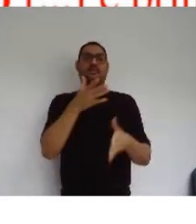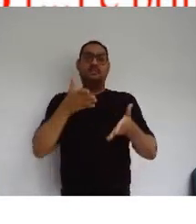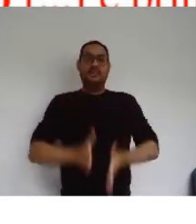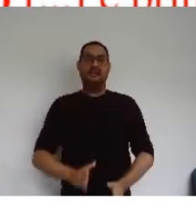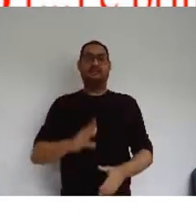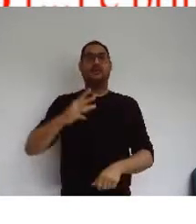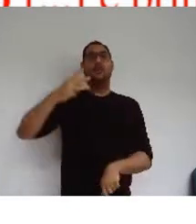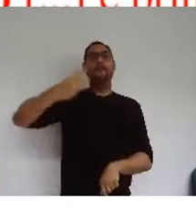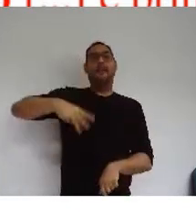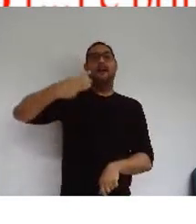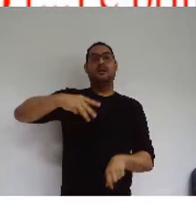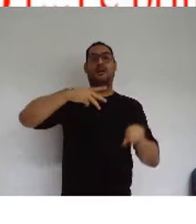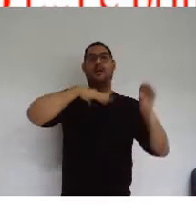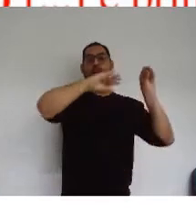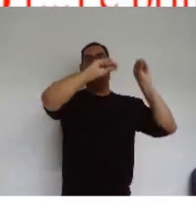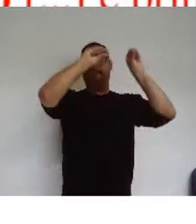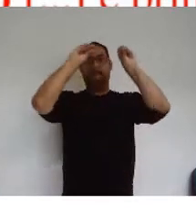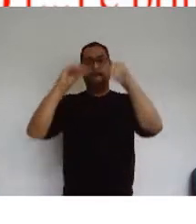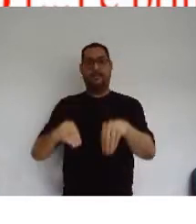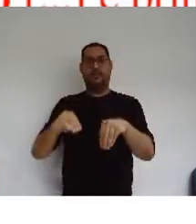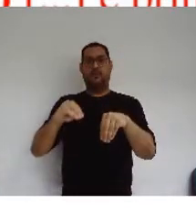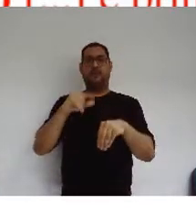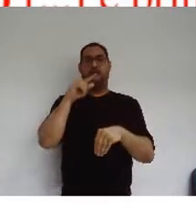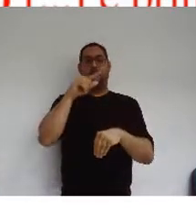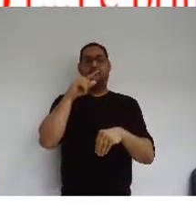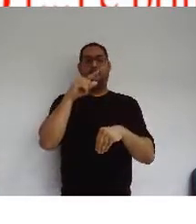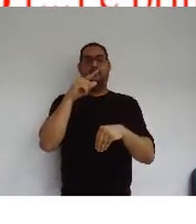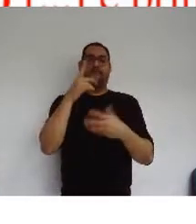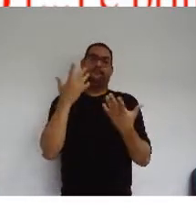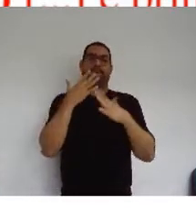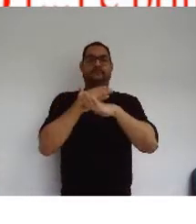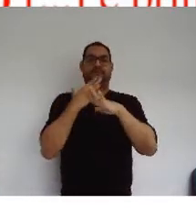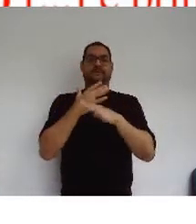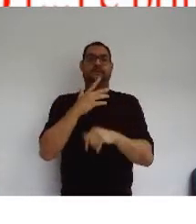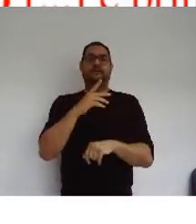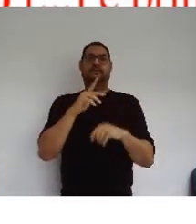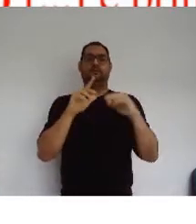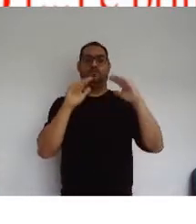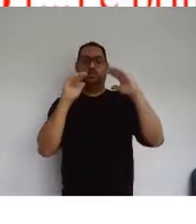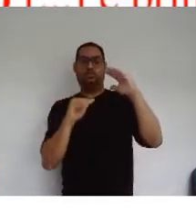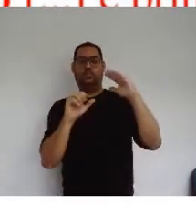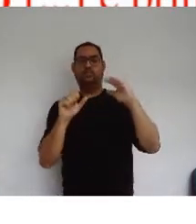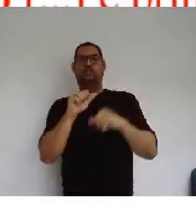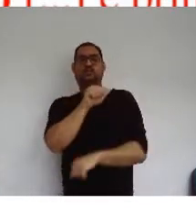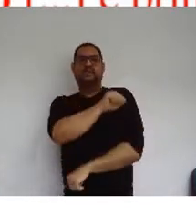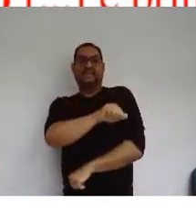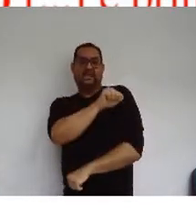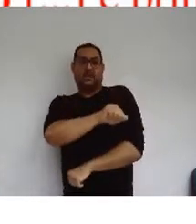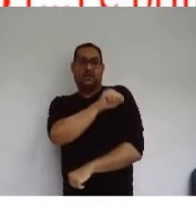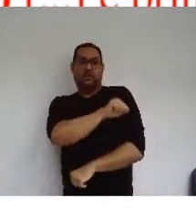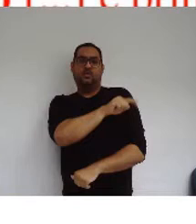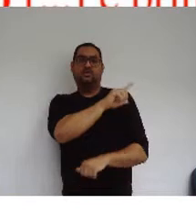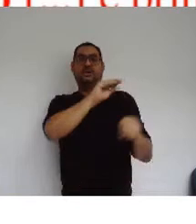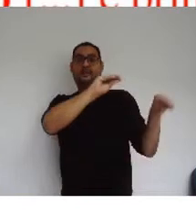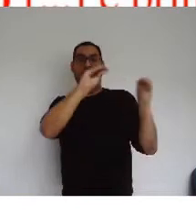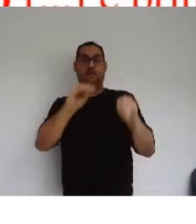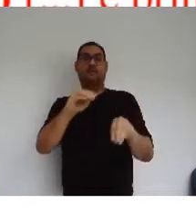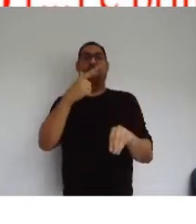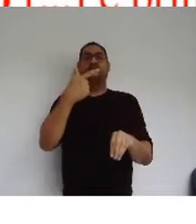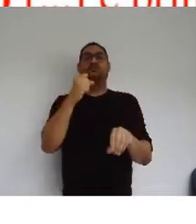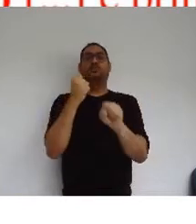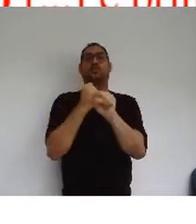Maranhão, imigrante para uma metrópole no Sudeste há 28 anos e morador